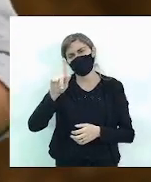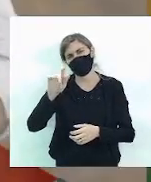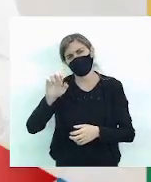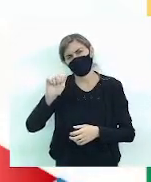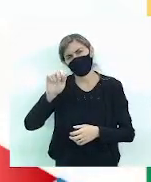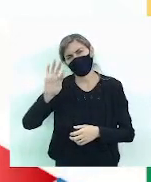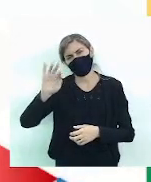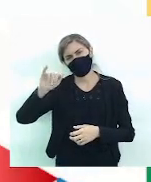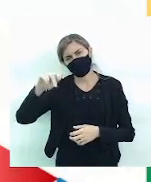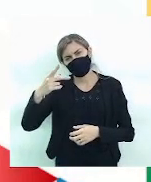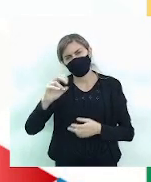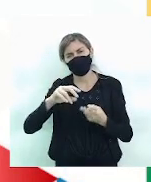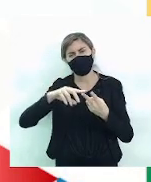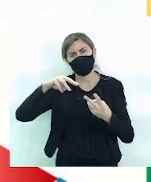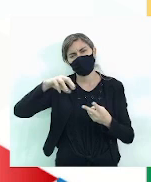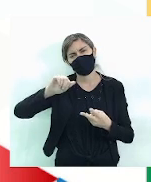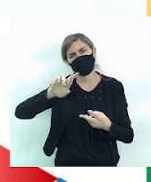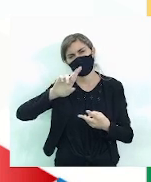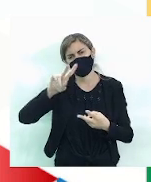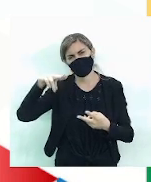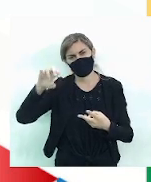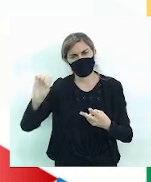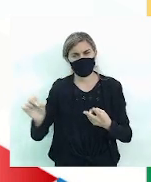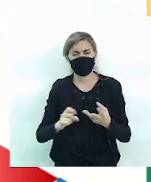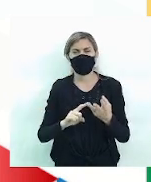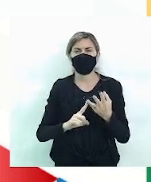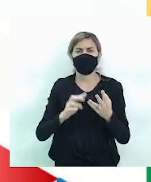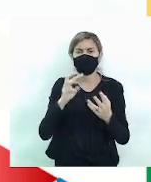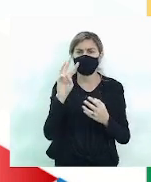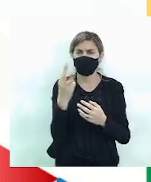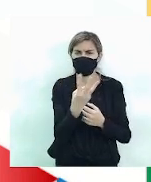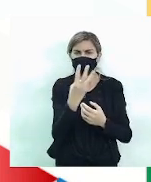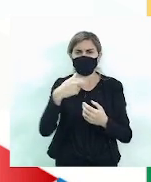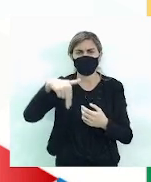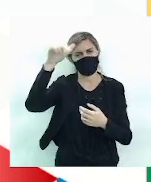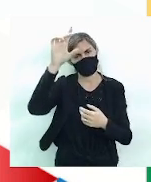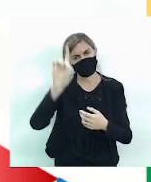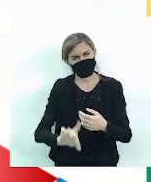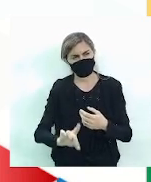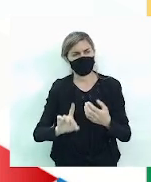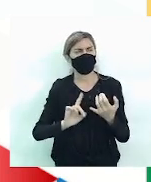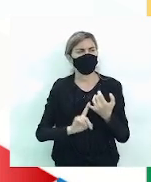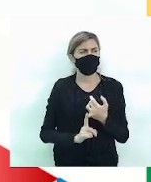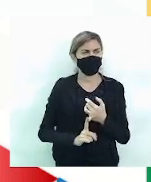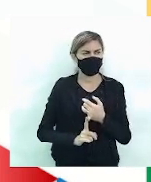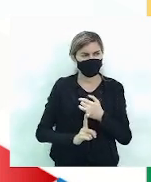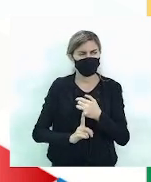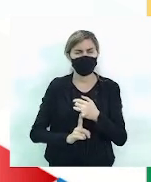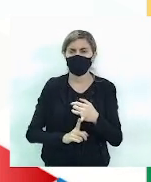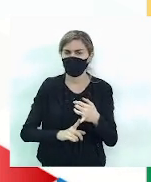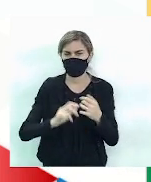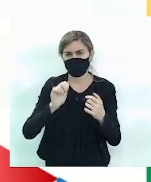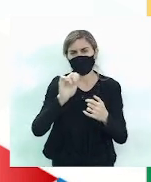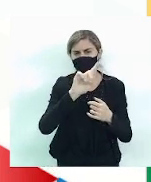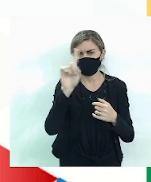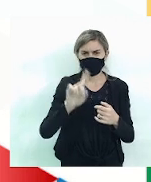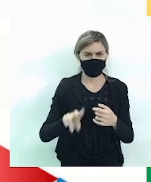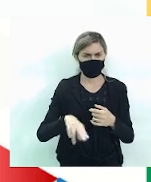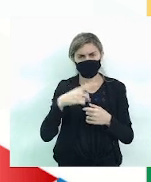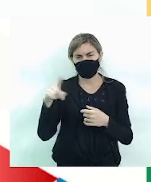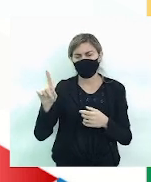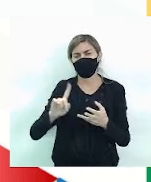falei, Marinês, Trio Nordestino também, ele foi muito inspirado em Trio Nordestino. Azulão, que foi o